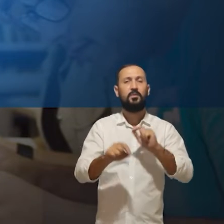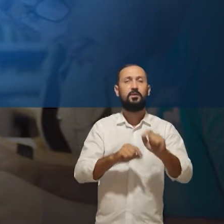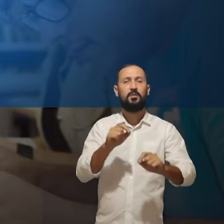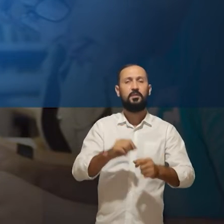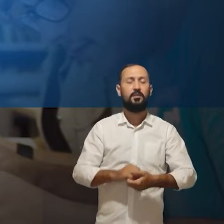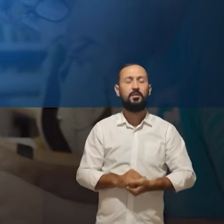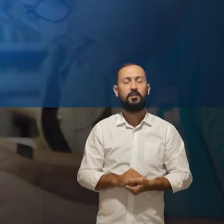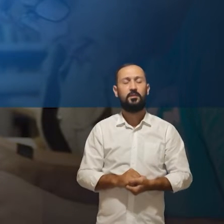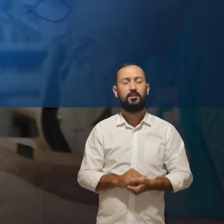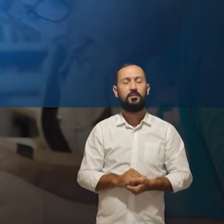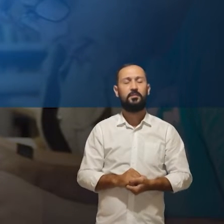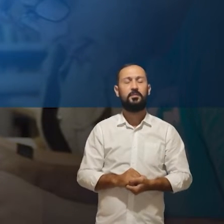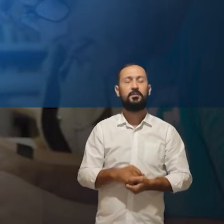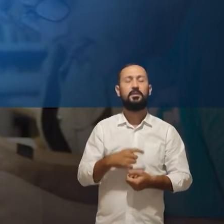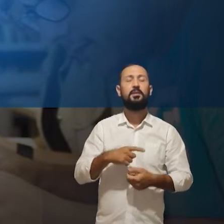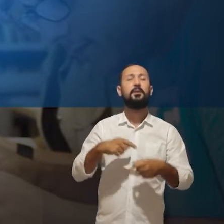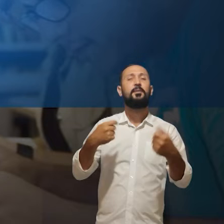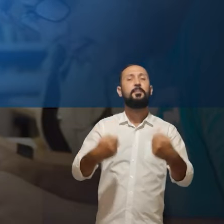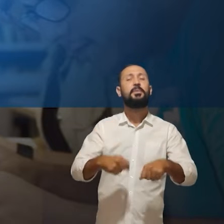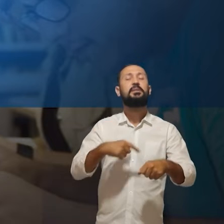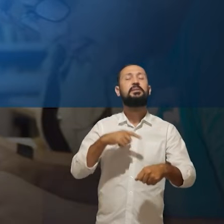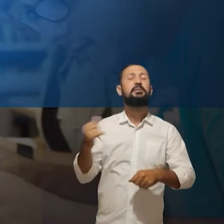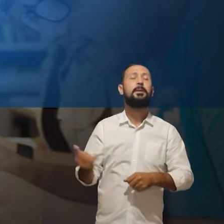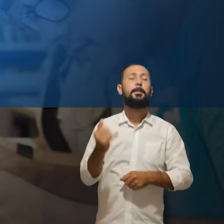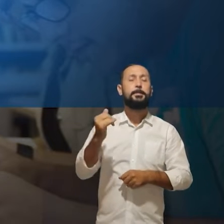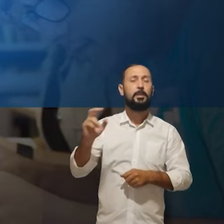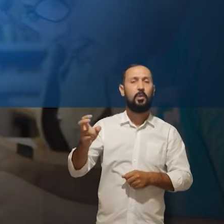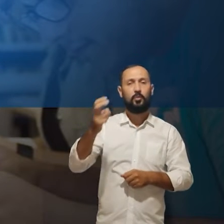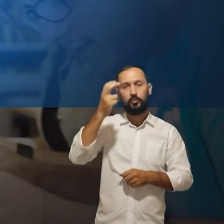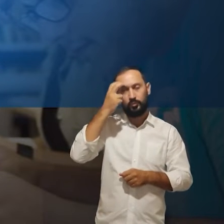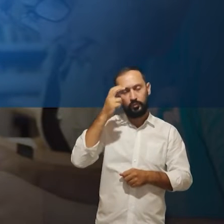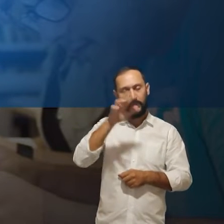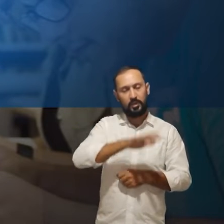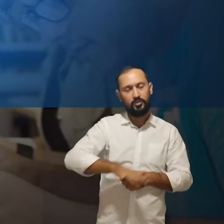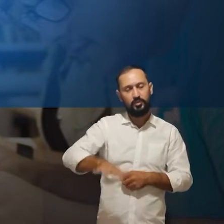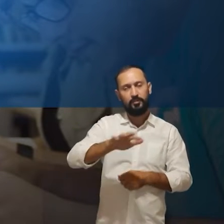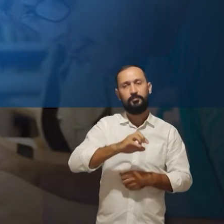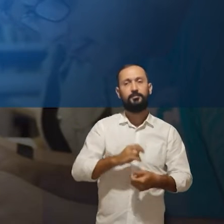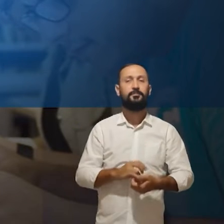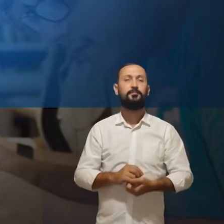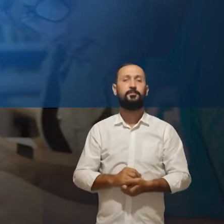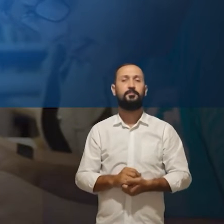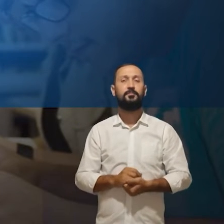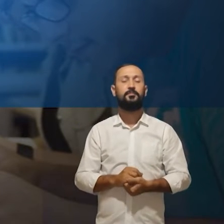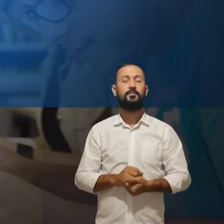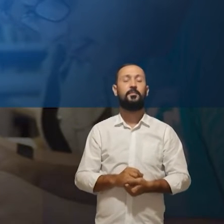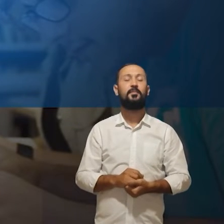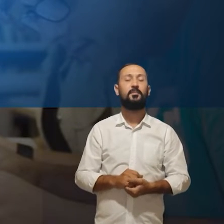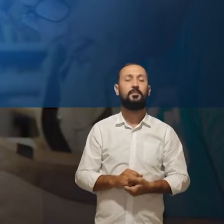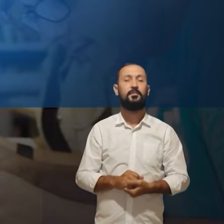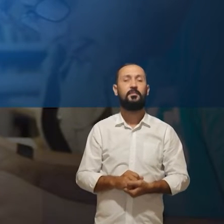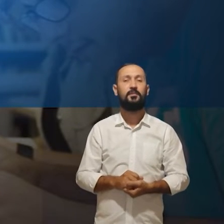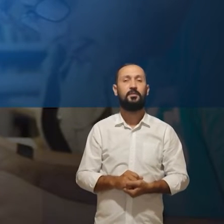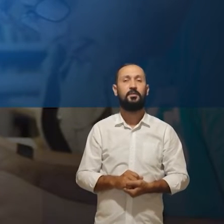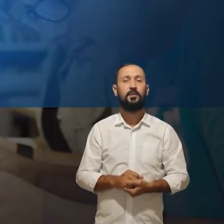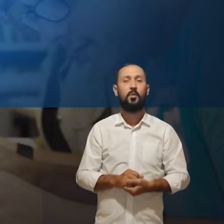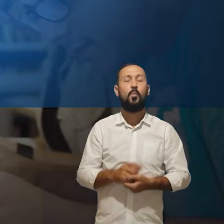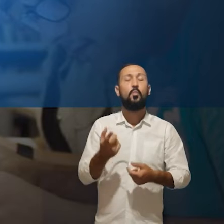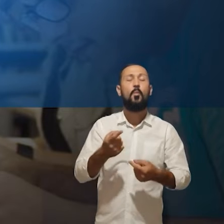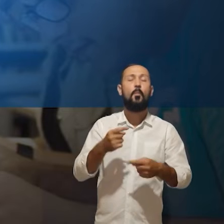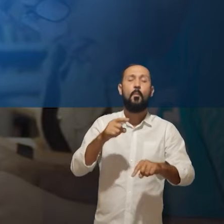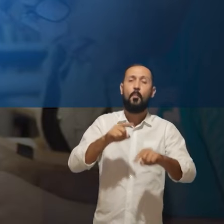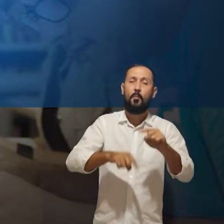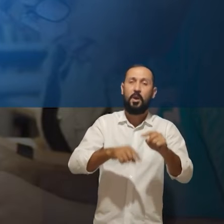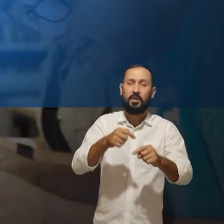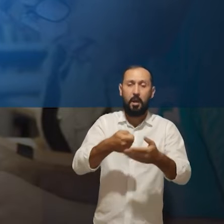coroa a necessidade de se valorar a cultura regional, mas também um produto